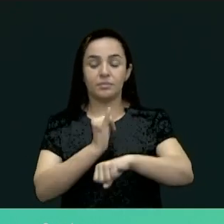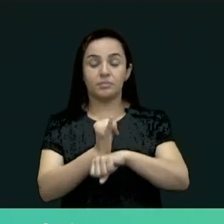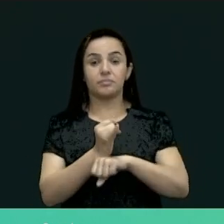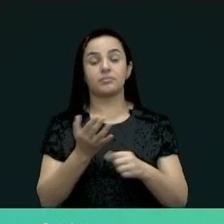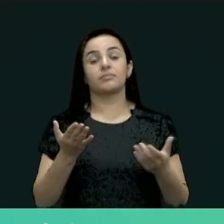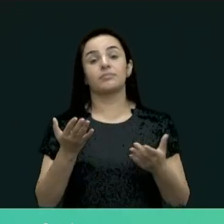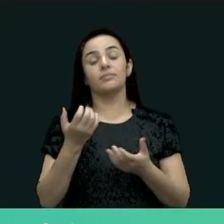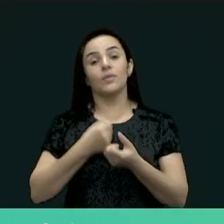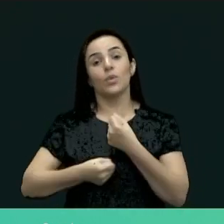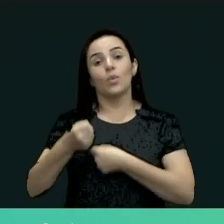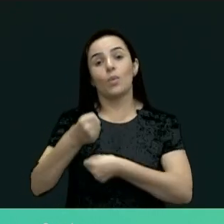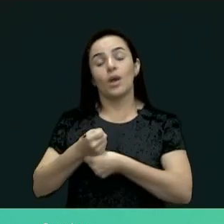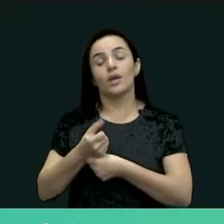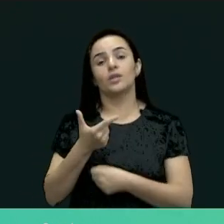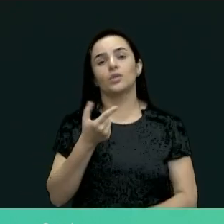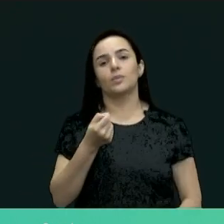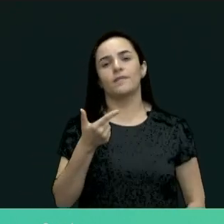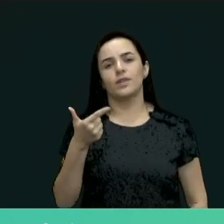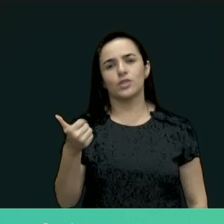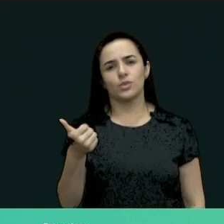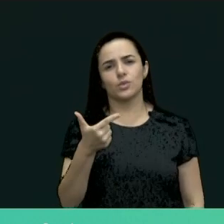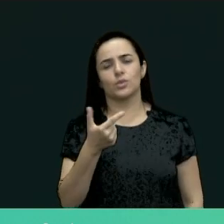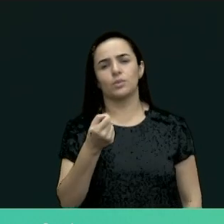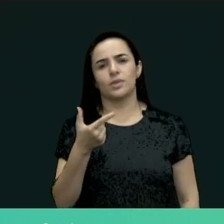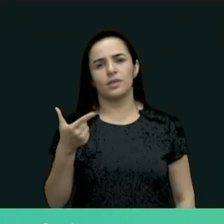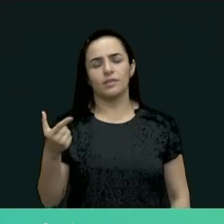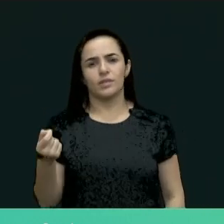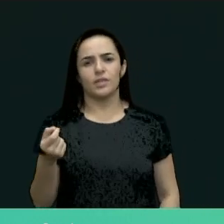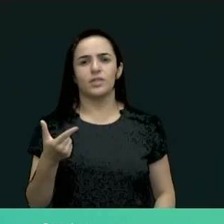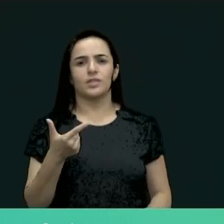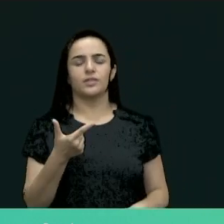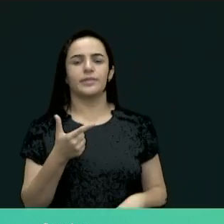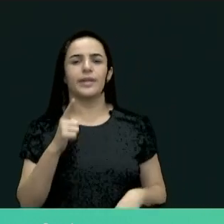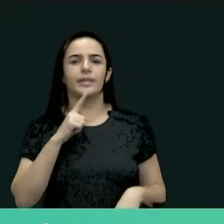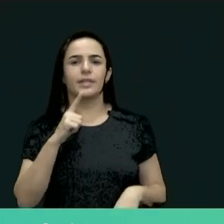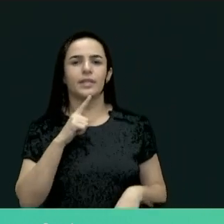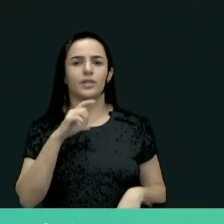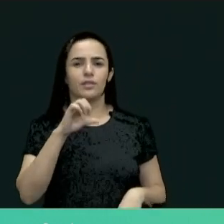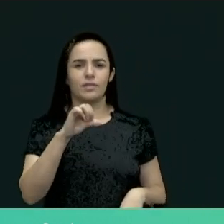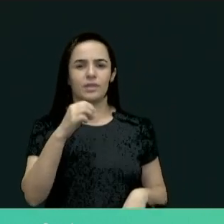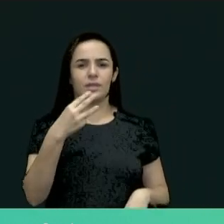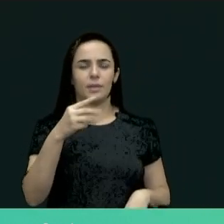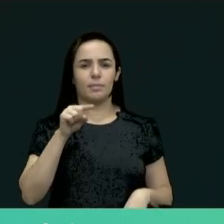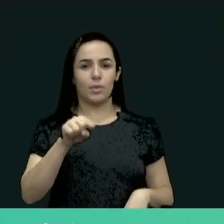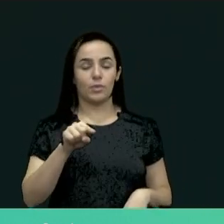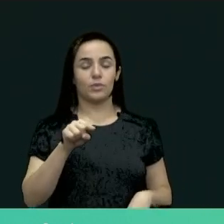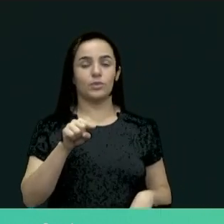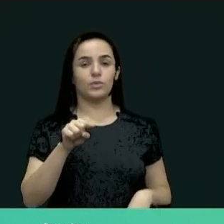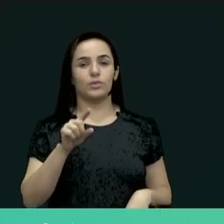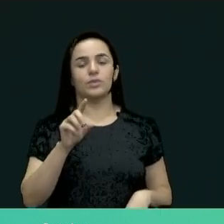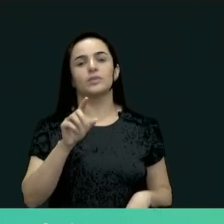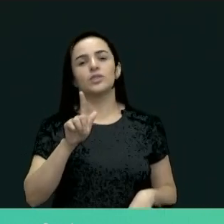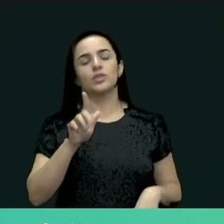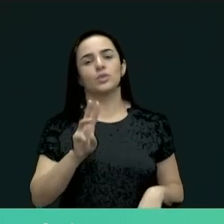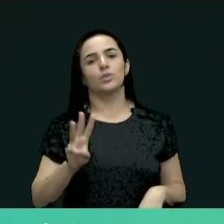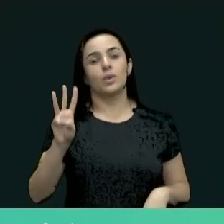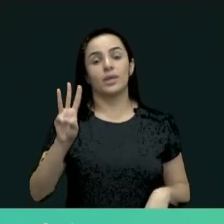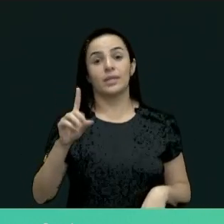no ano de 2020 o mundo instalou 95,3 gigawatts, em 2021